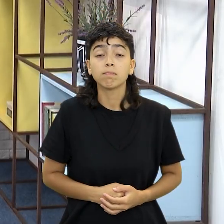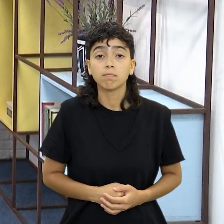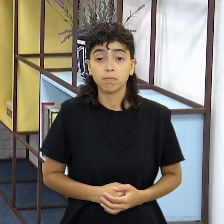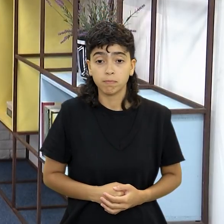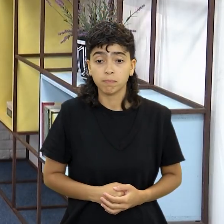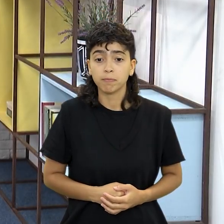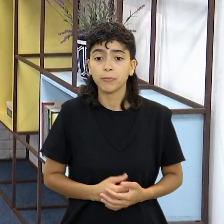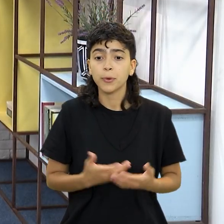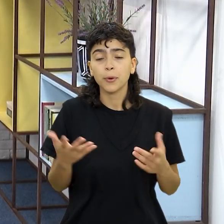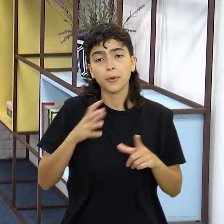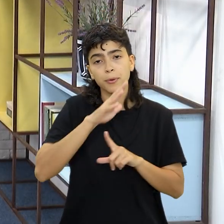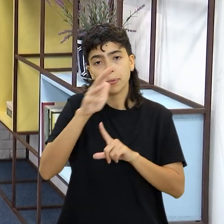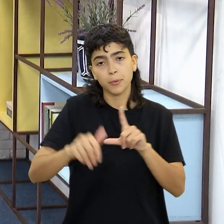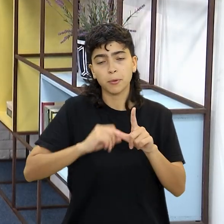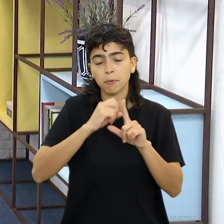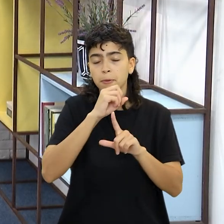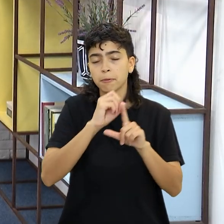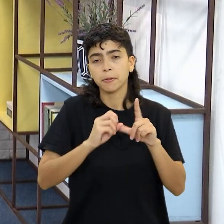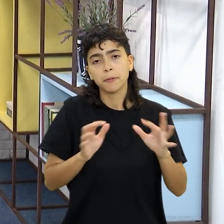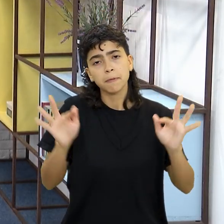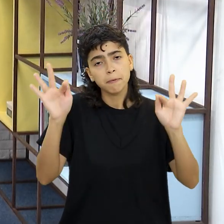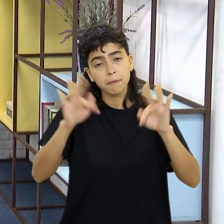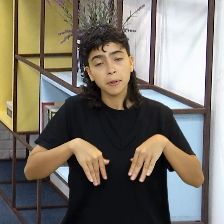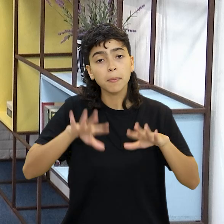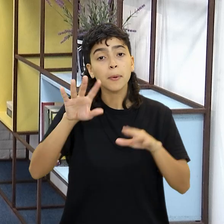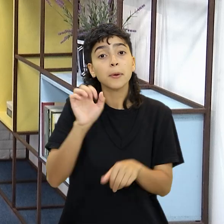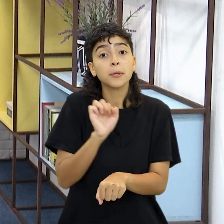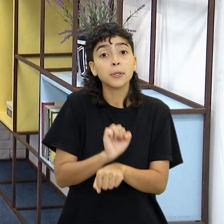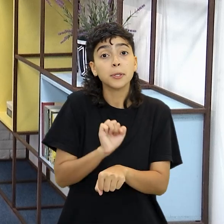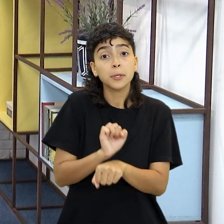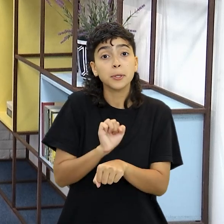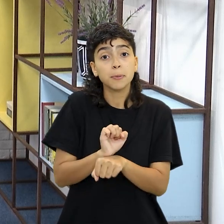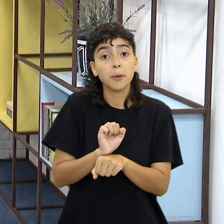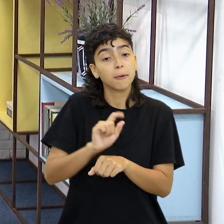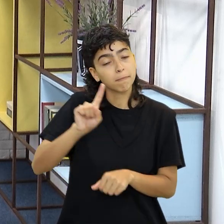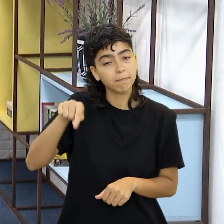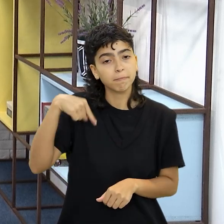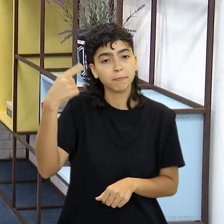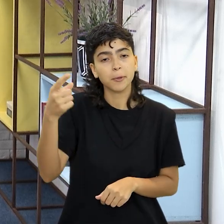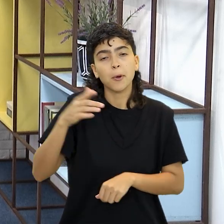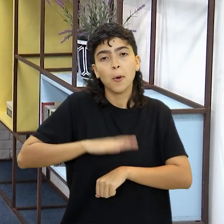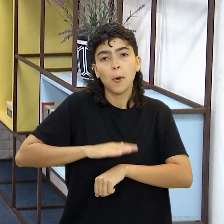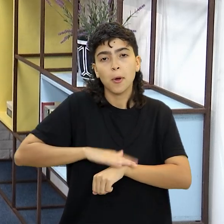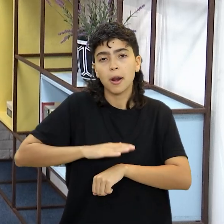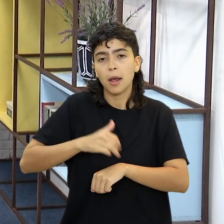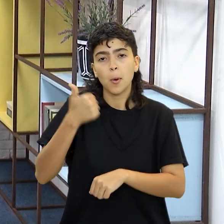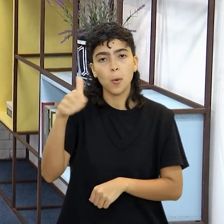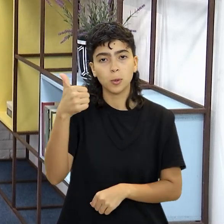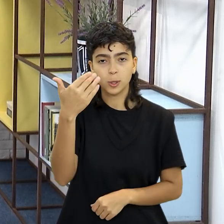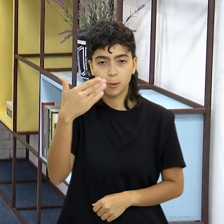Muito bem, o Mundo UFG vai ficando por aqui, mas eu te espero no próximo programa, no mesmo horário,